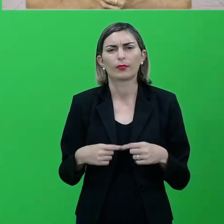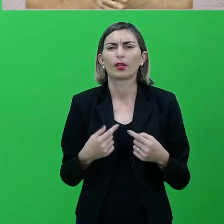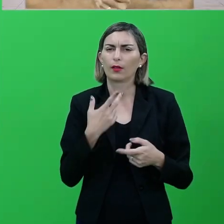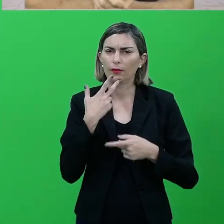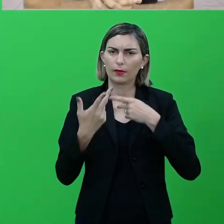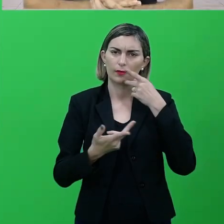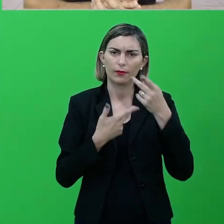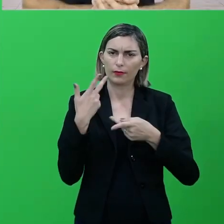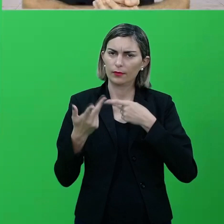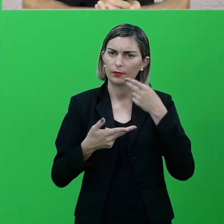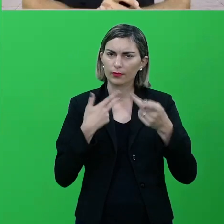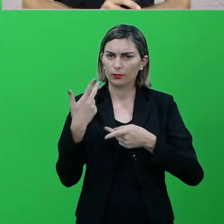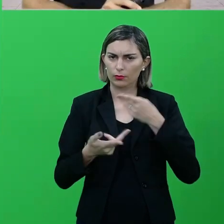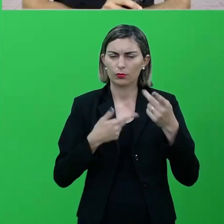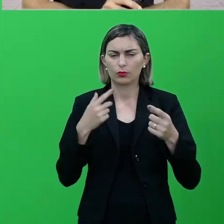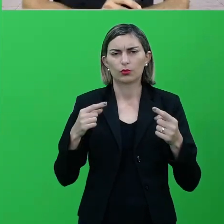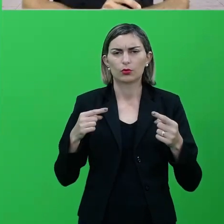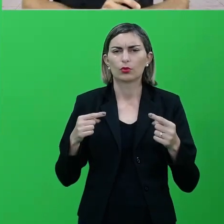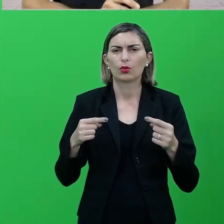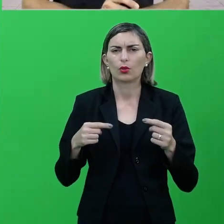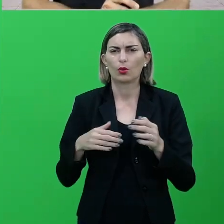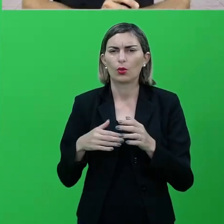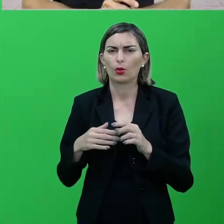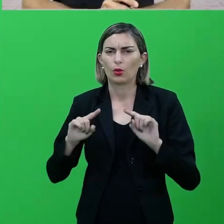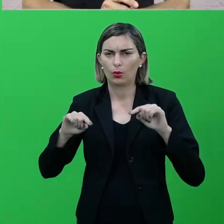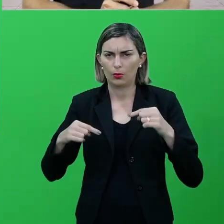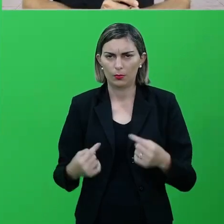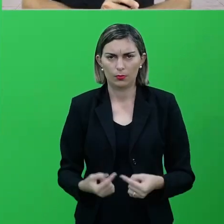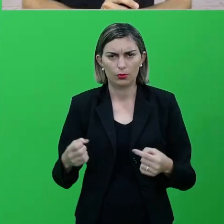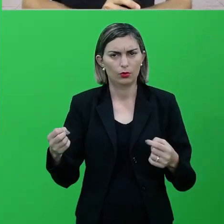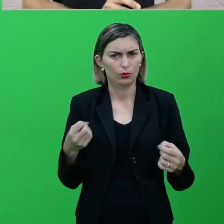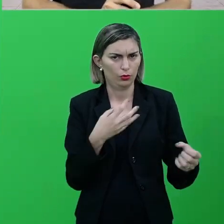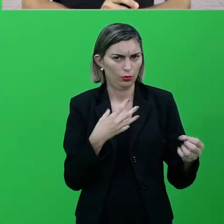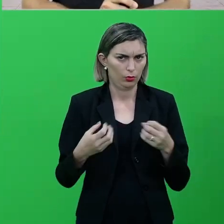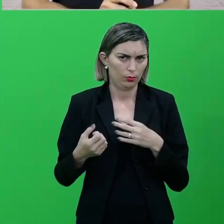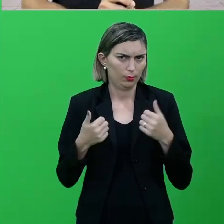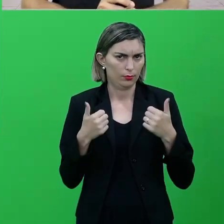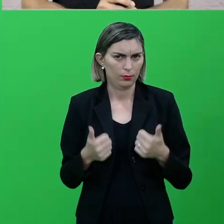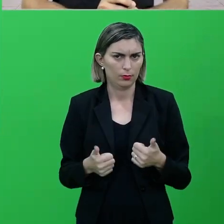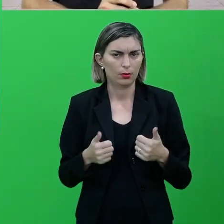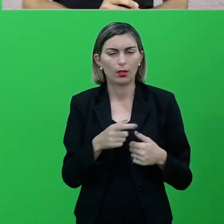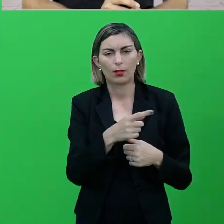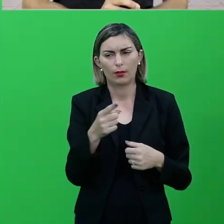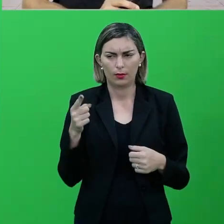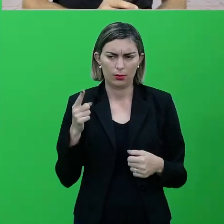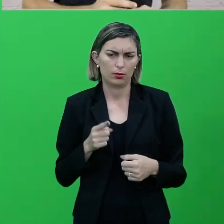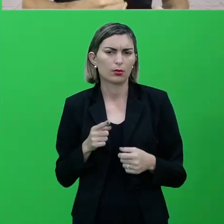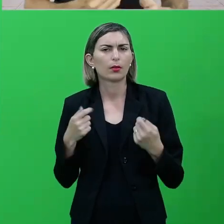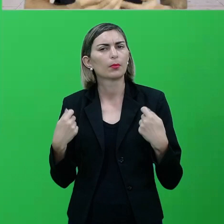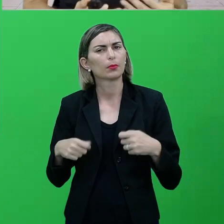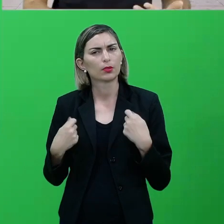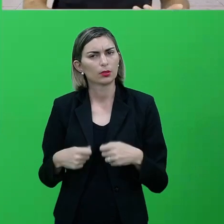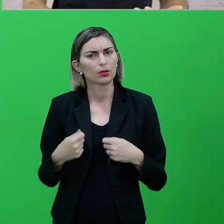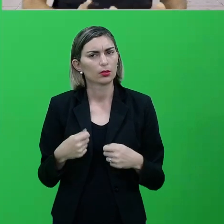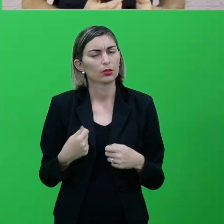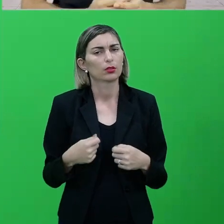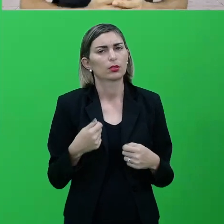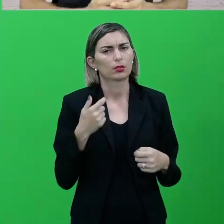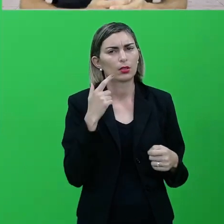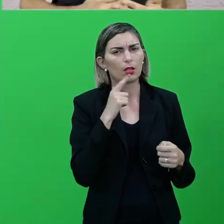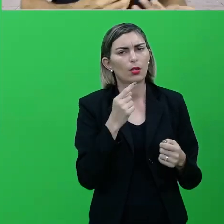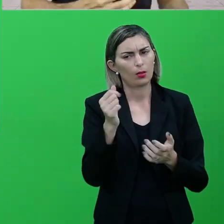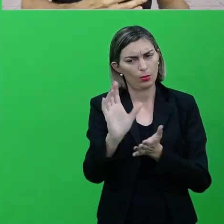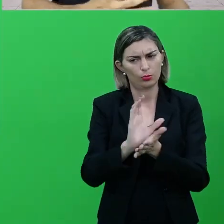Falando de questões relacionadas aos obstáculos à inovação, tá? Essas questões elas devem cobrir recursos